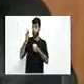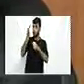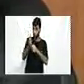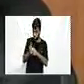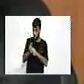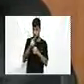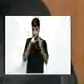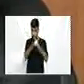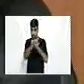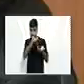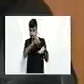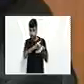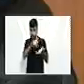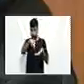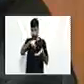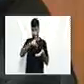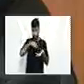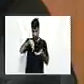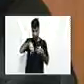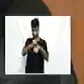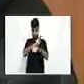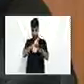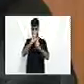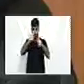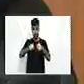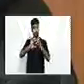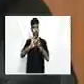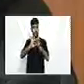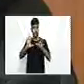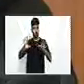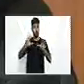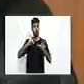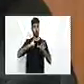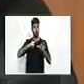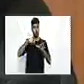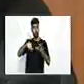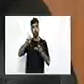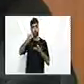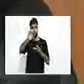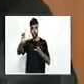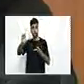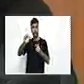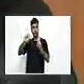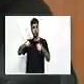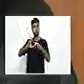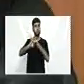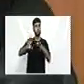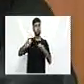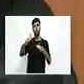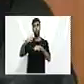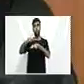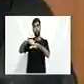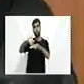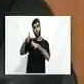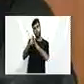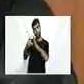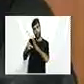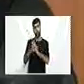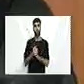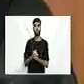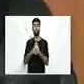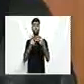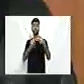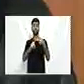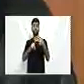queria saber se o senhor tem conhecimento se foi autorizado pelo saai ou o próprio saai tava praticando essa Capina química